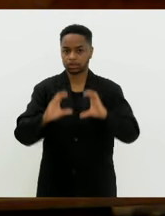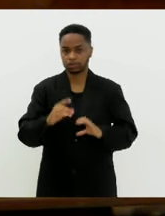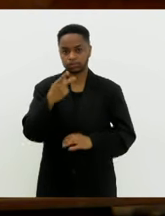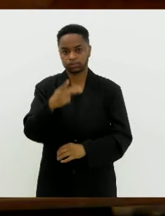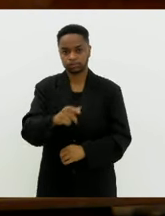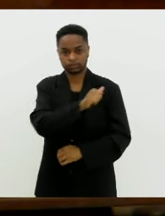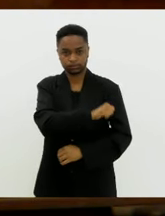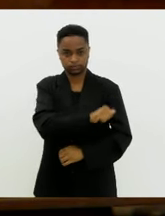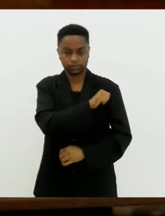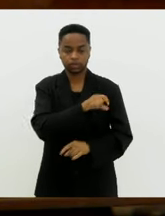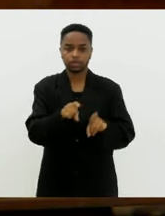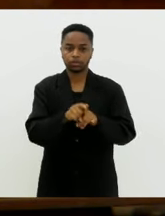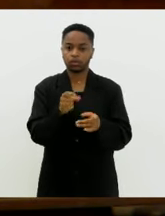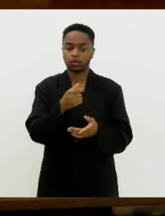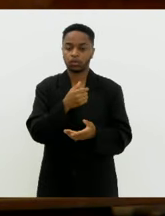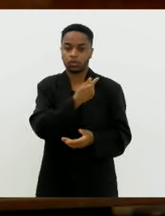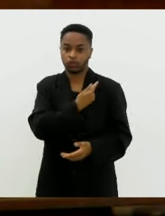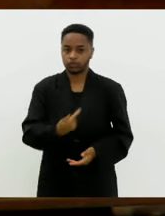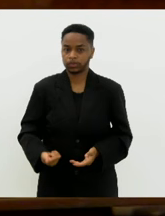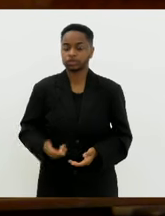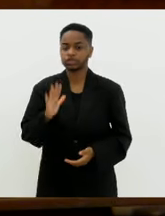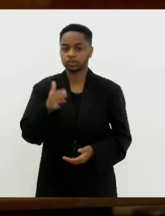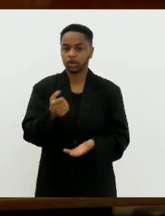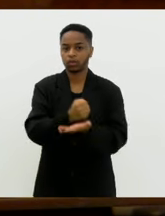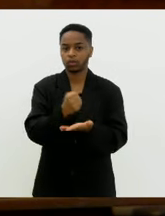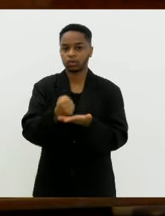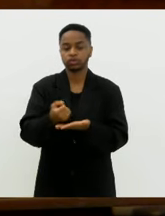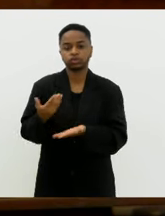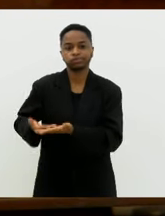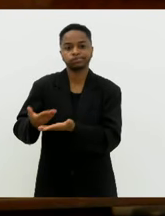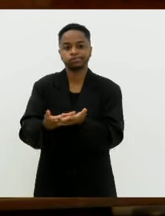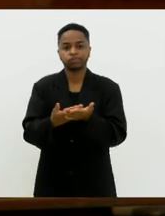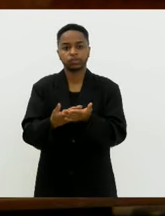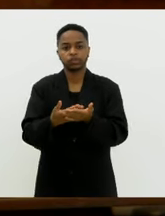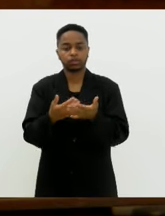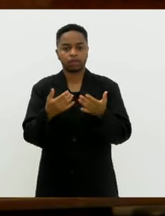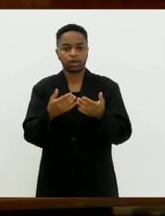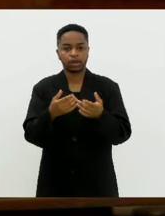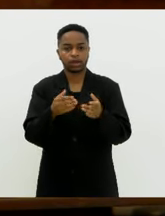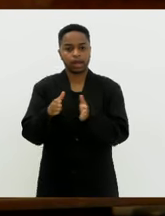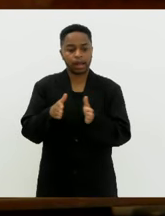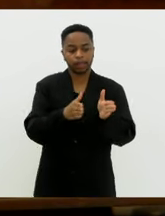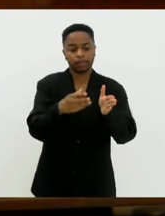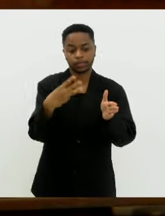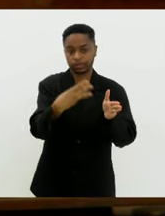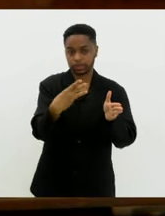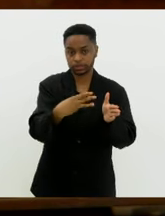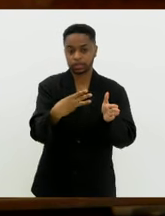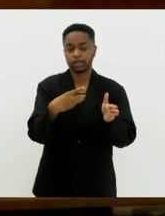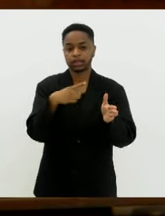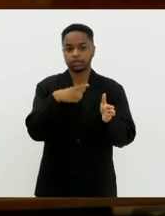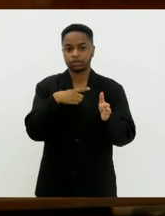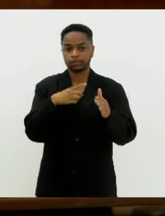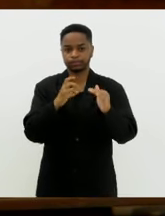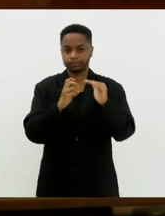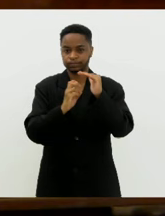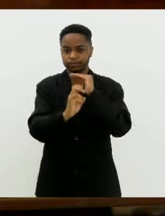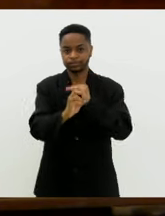já está contratando estudos para a linha 3, levando o metrô a Niterói e São Gonçalo.